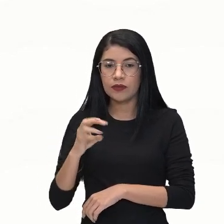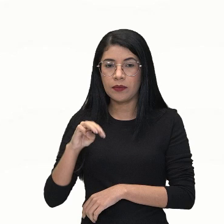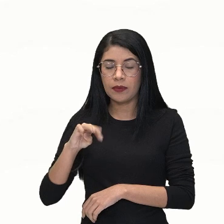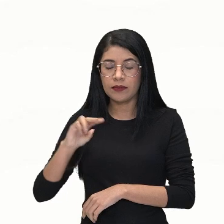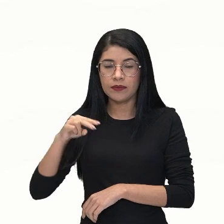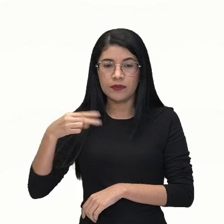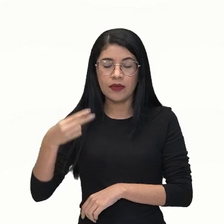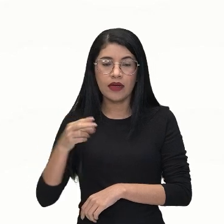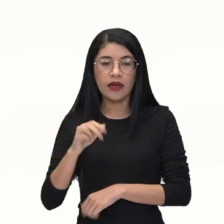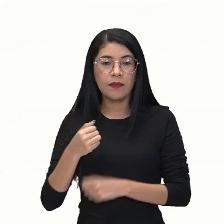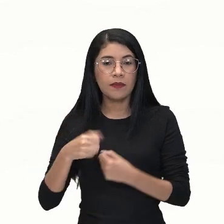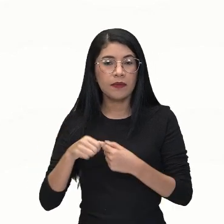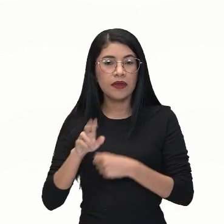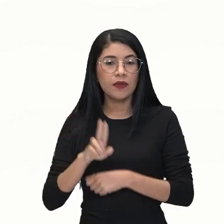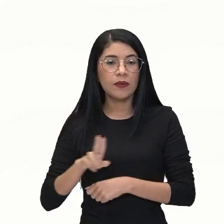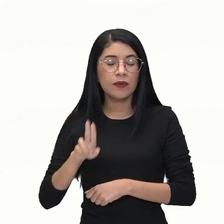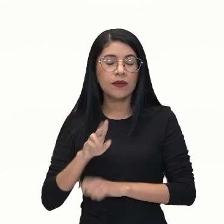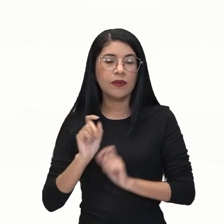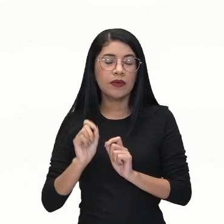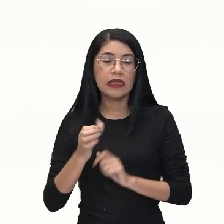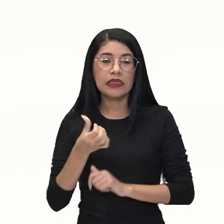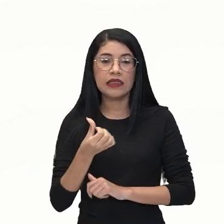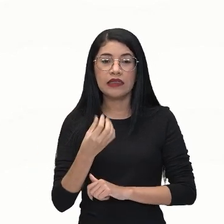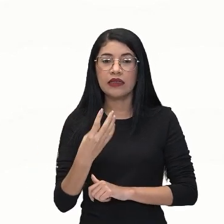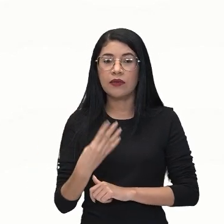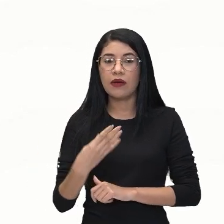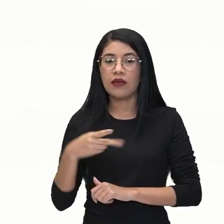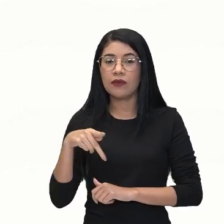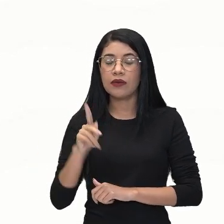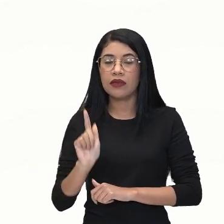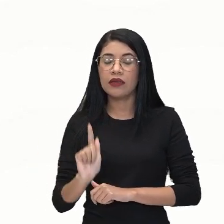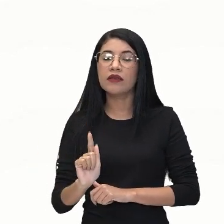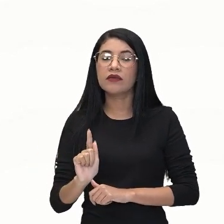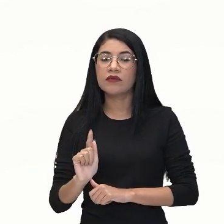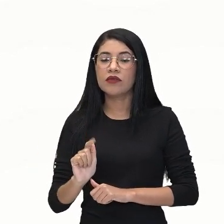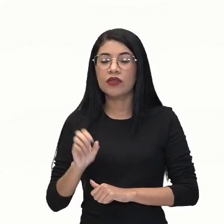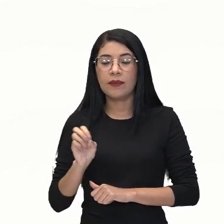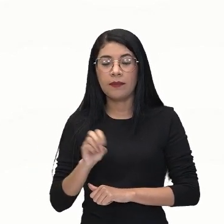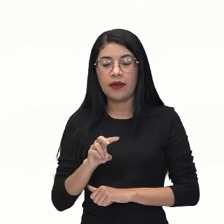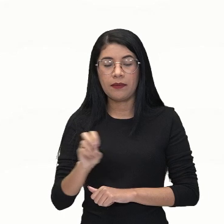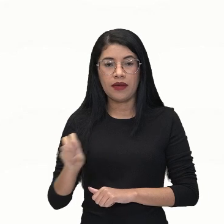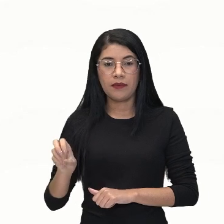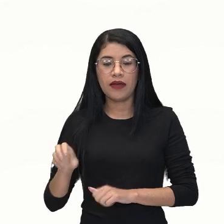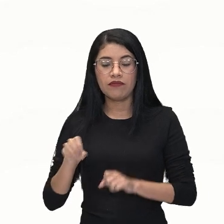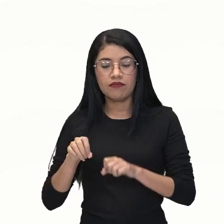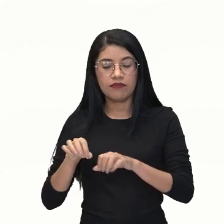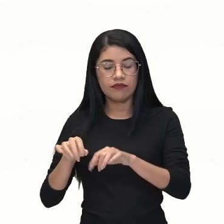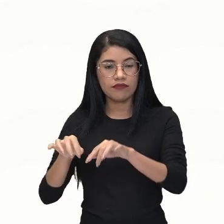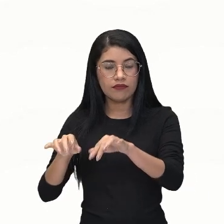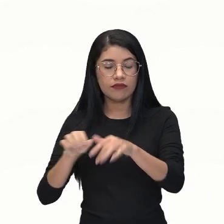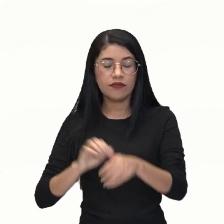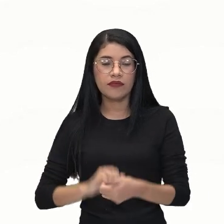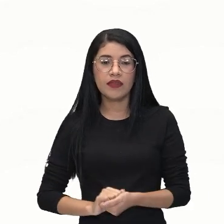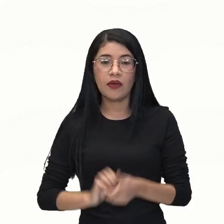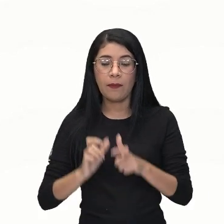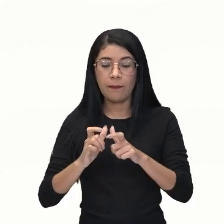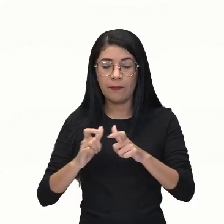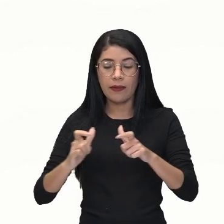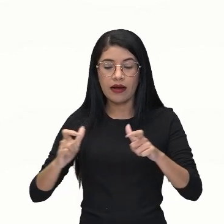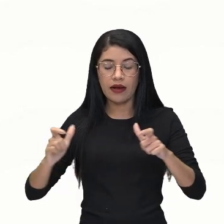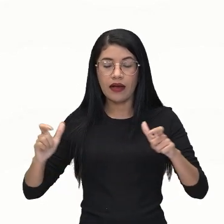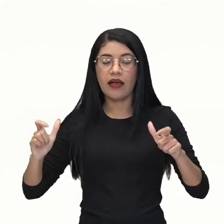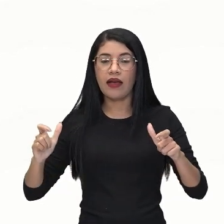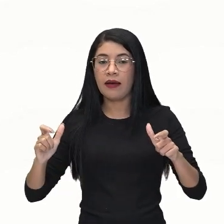de 64 quilos de fertilizante, tá? Então, quanto maior a área do pomar,